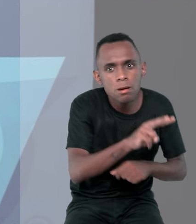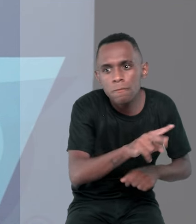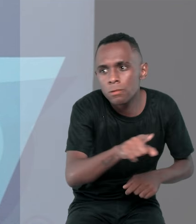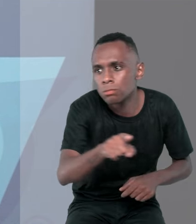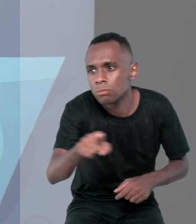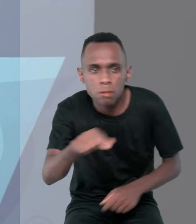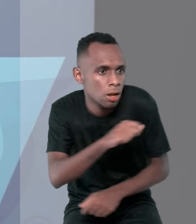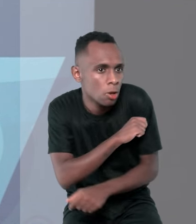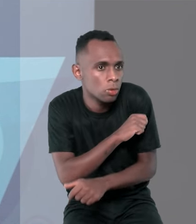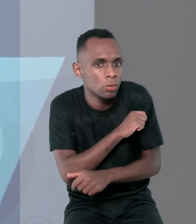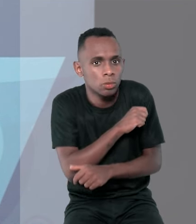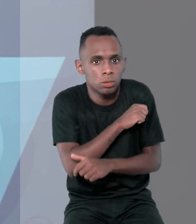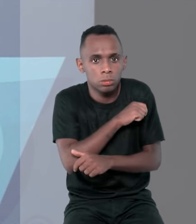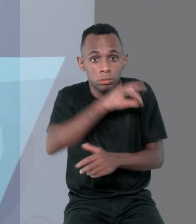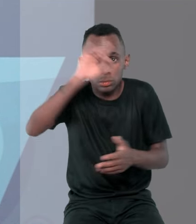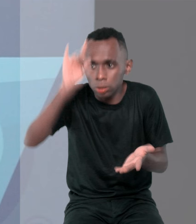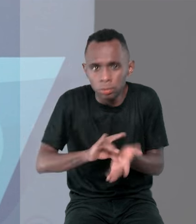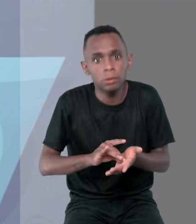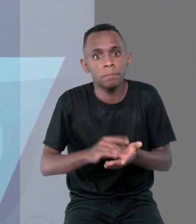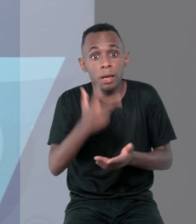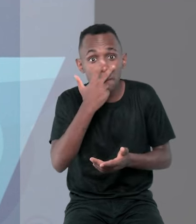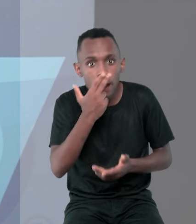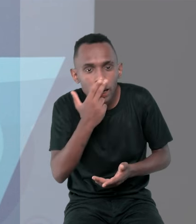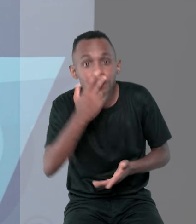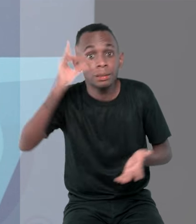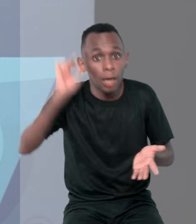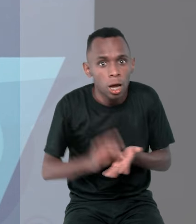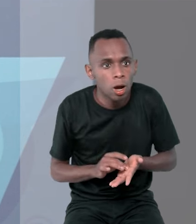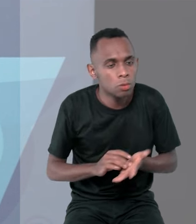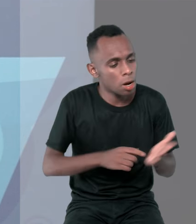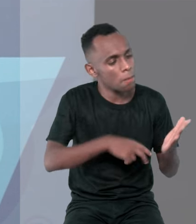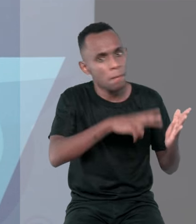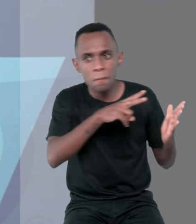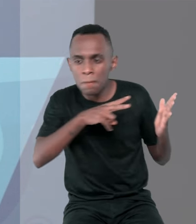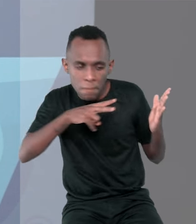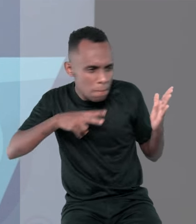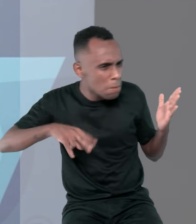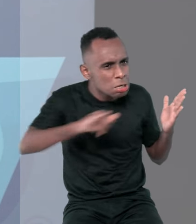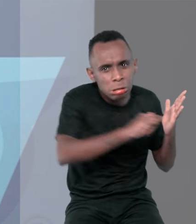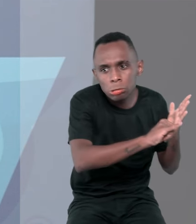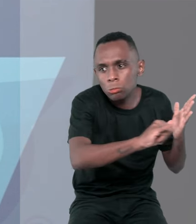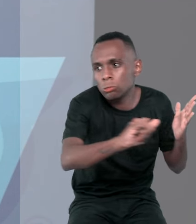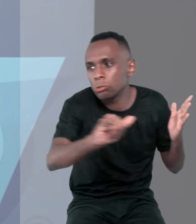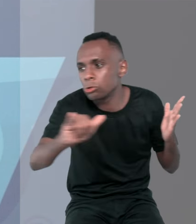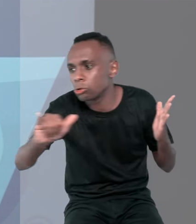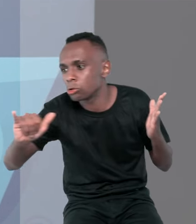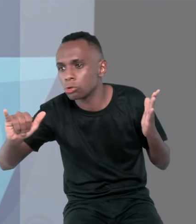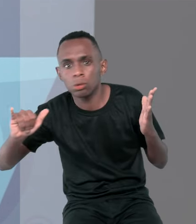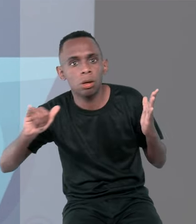olhos. E realmente parecia que estava funcionando. A descrição de Dostoiévski